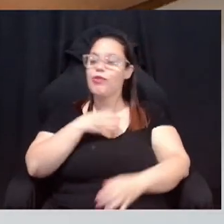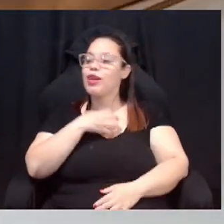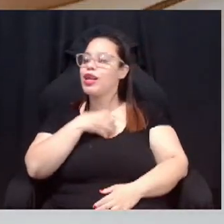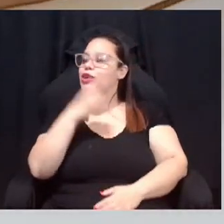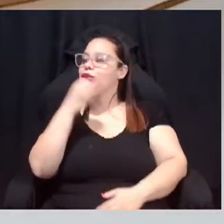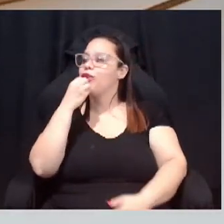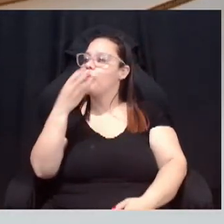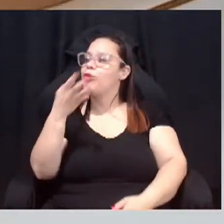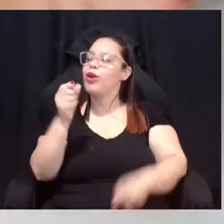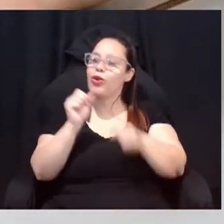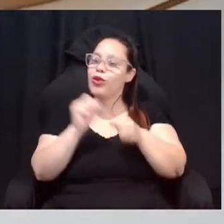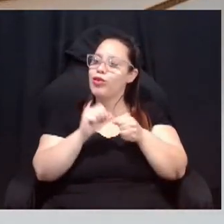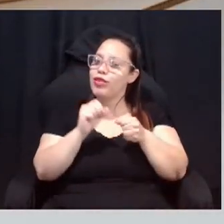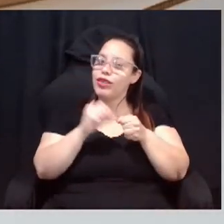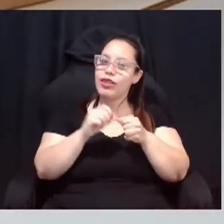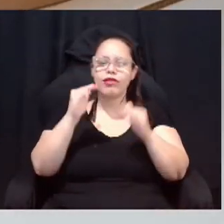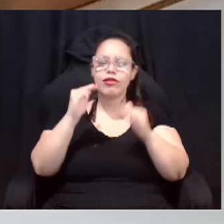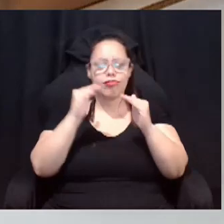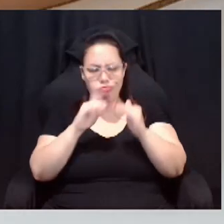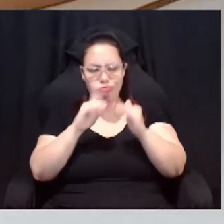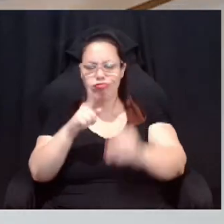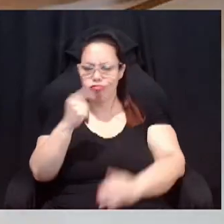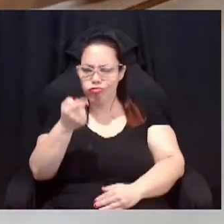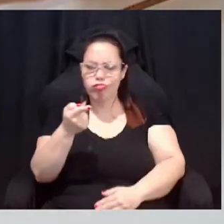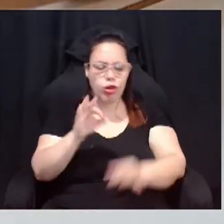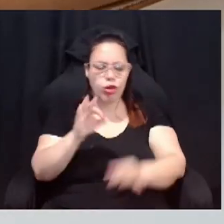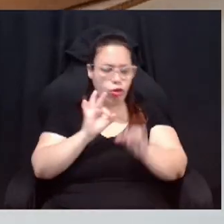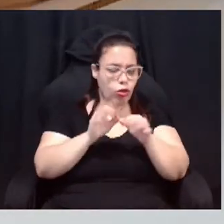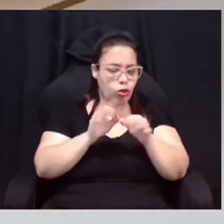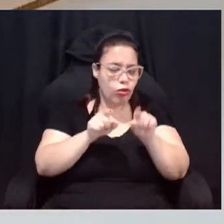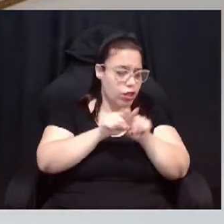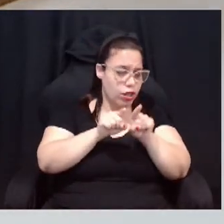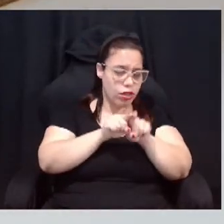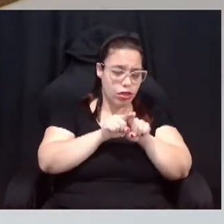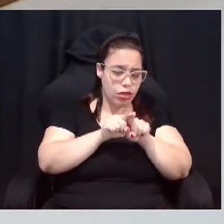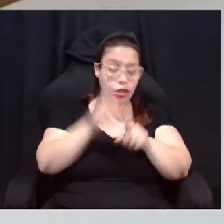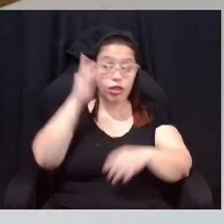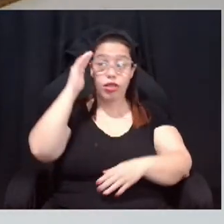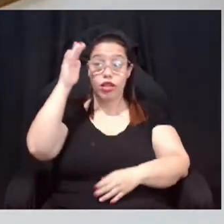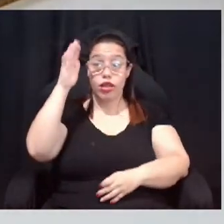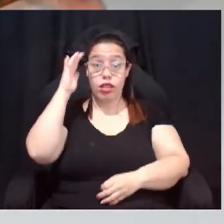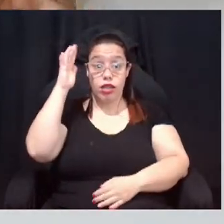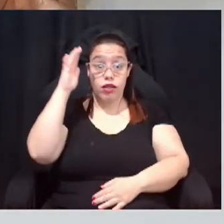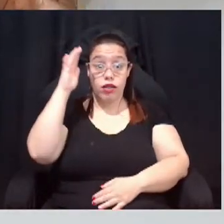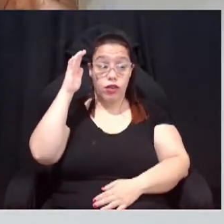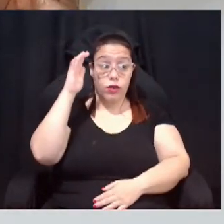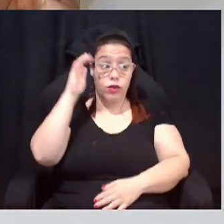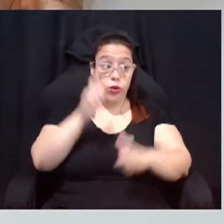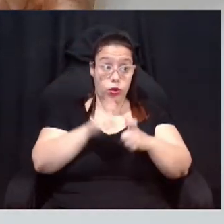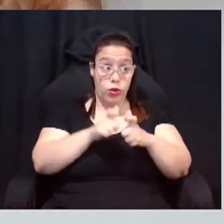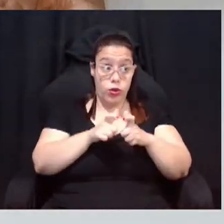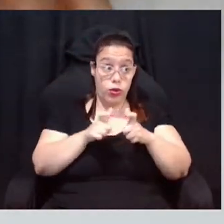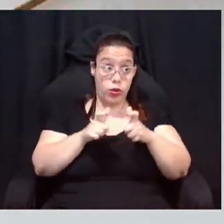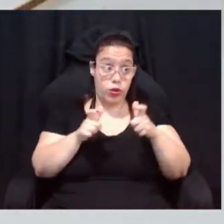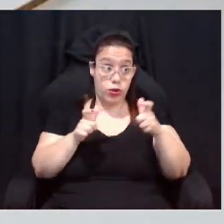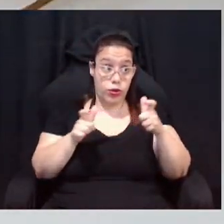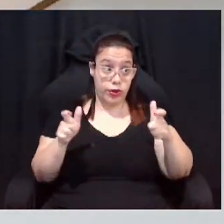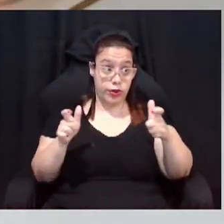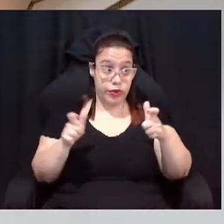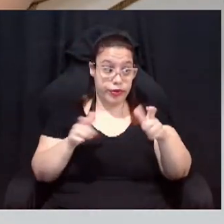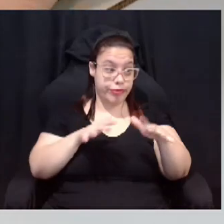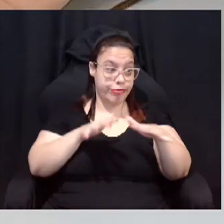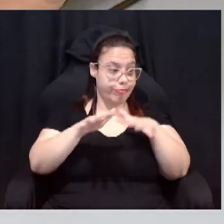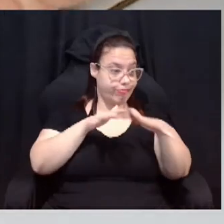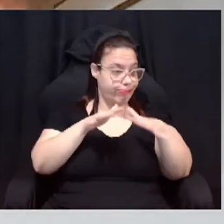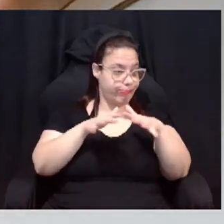e eu tenho certeza que em outras oficinas também, né? Porque imagina, você passar um momento do seu dia e